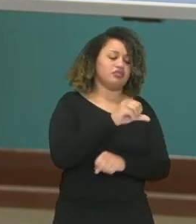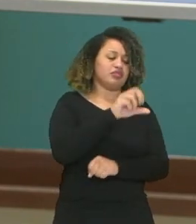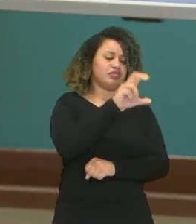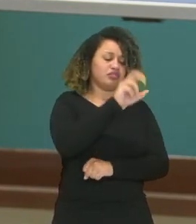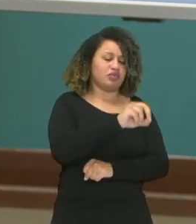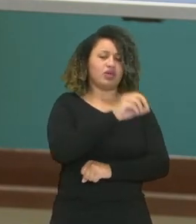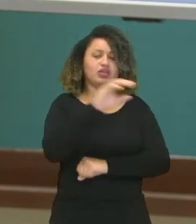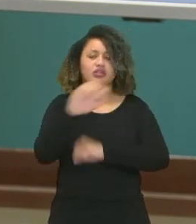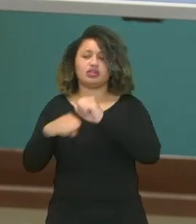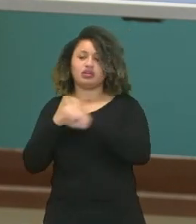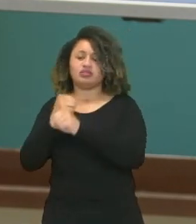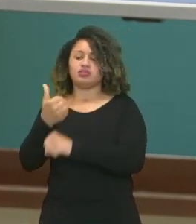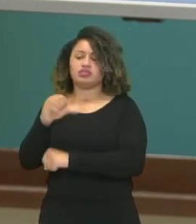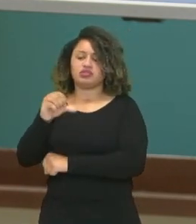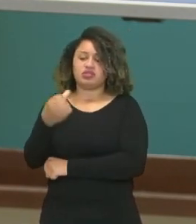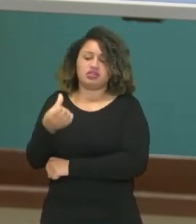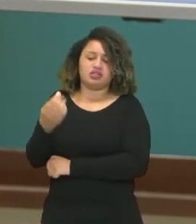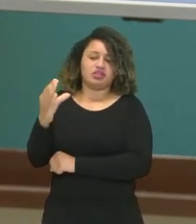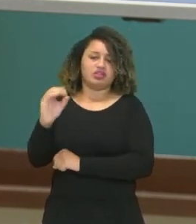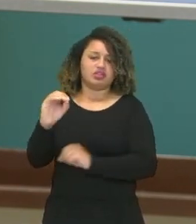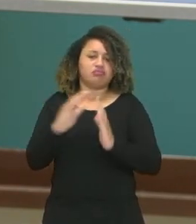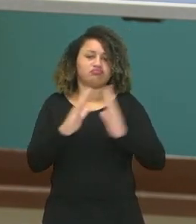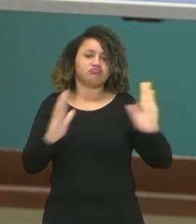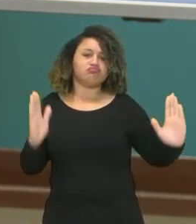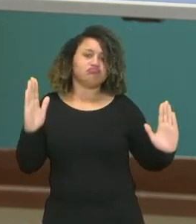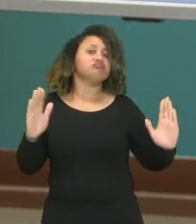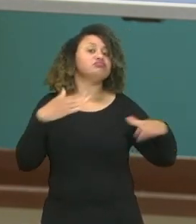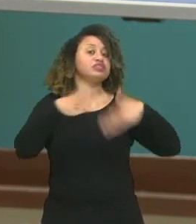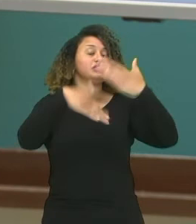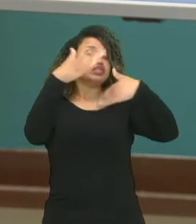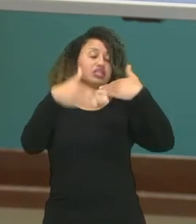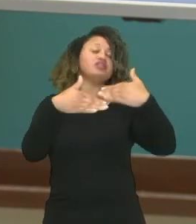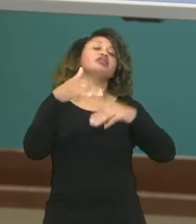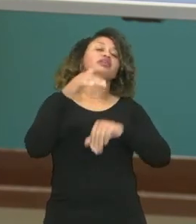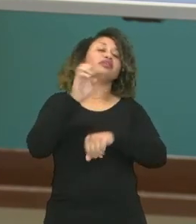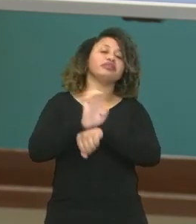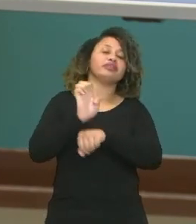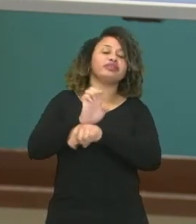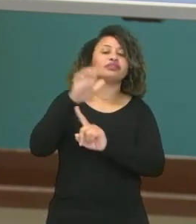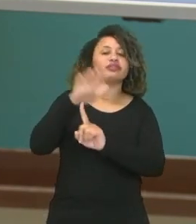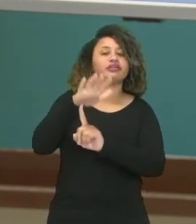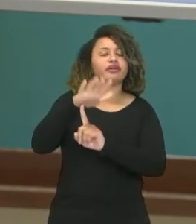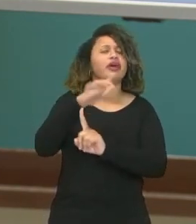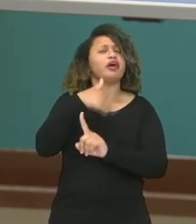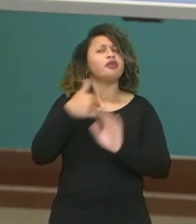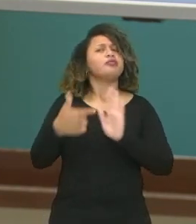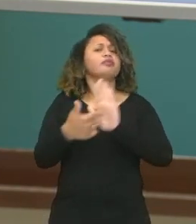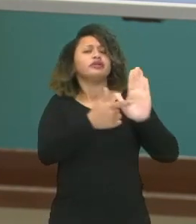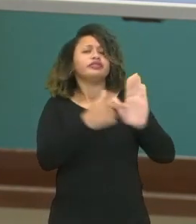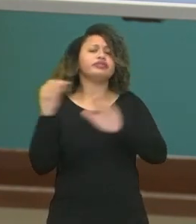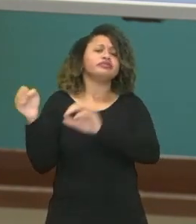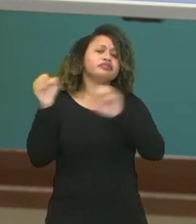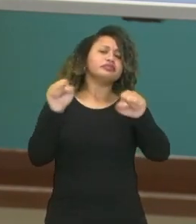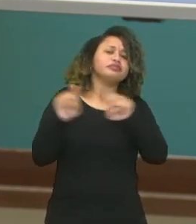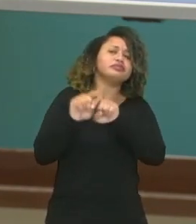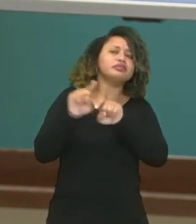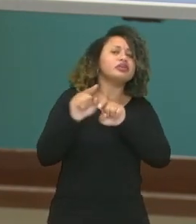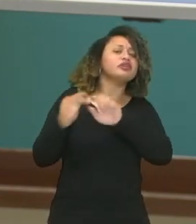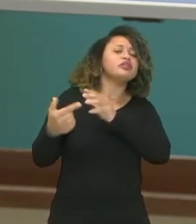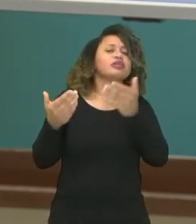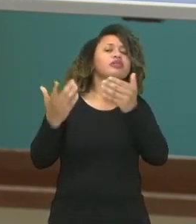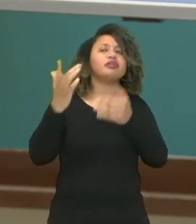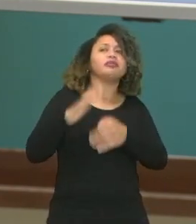grande desenvolvimento do estado e uma afirmação do estado do Paraná no cenário nacional como um importante polo